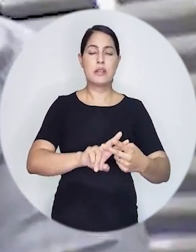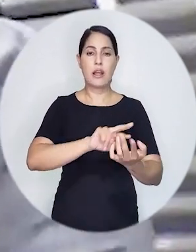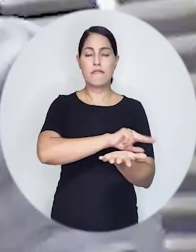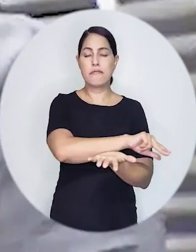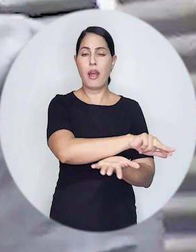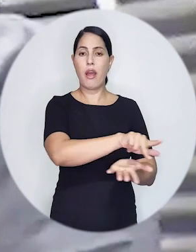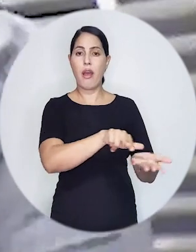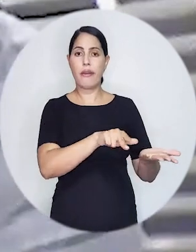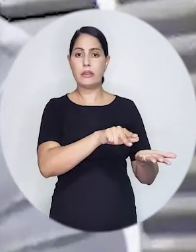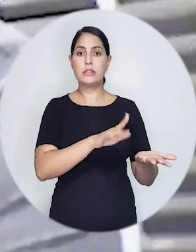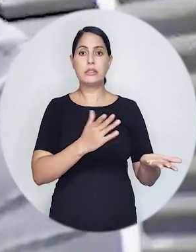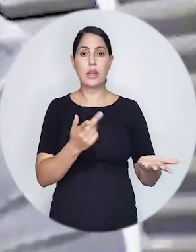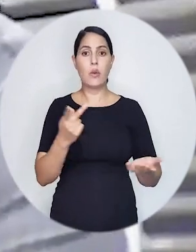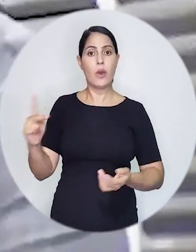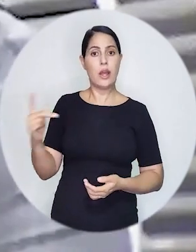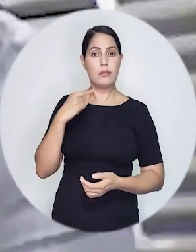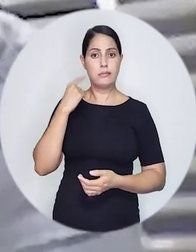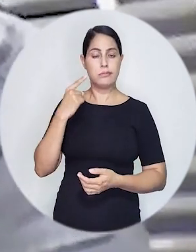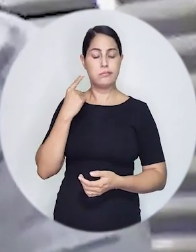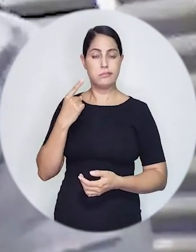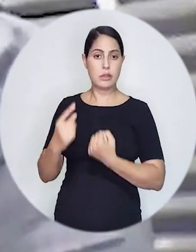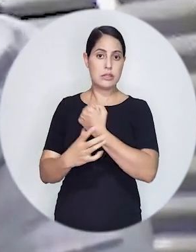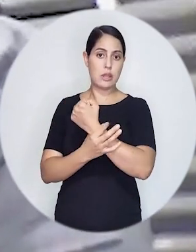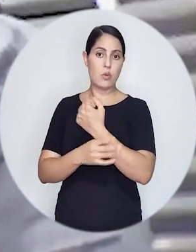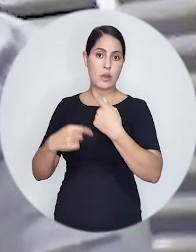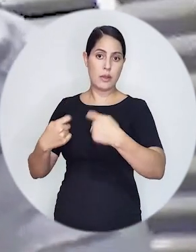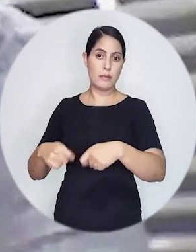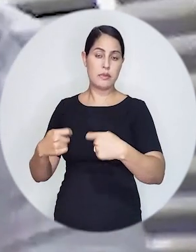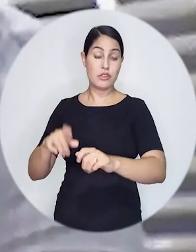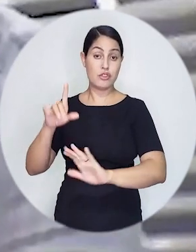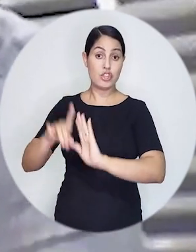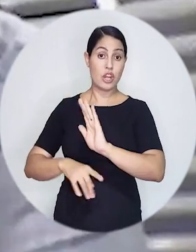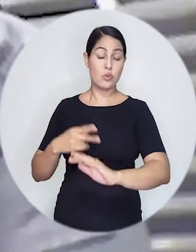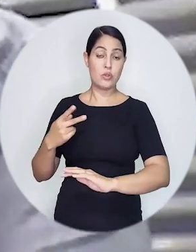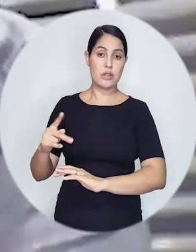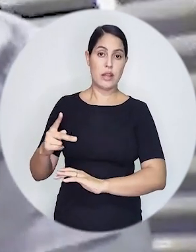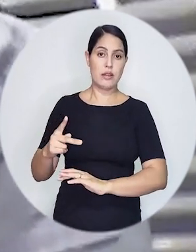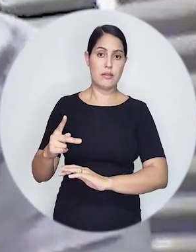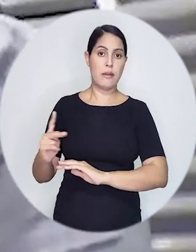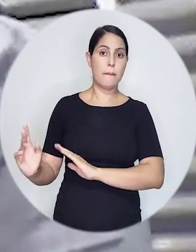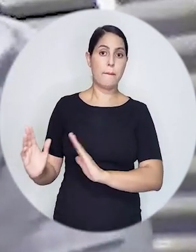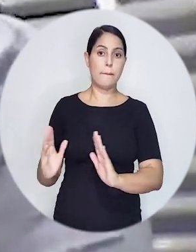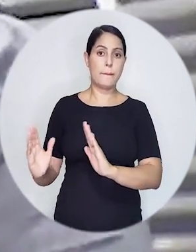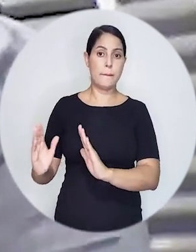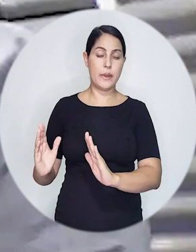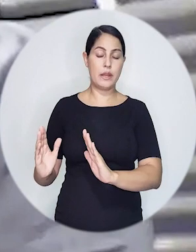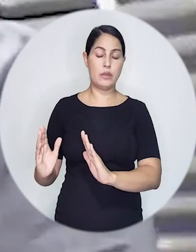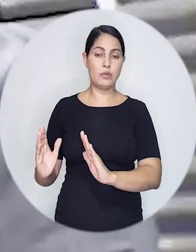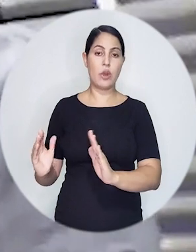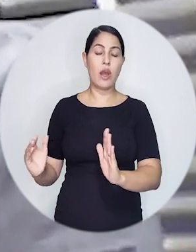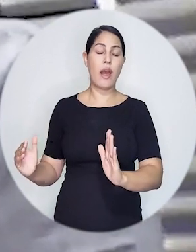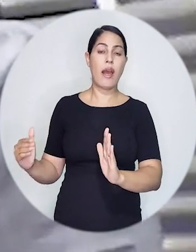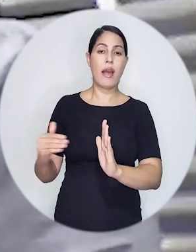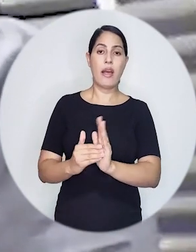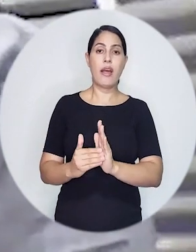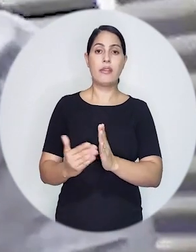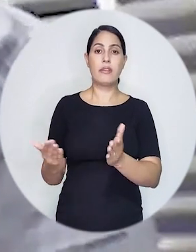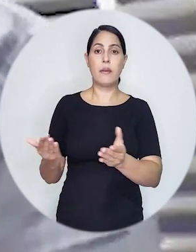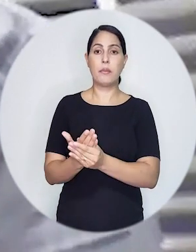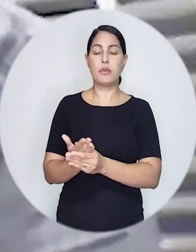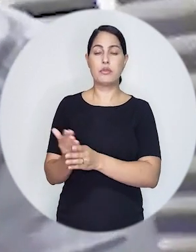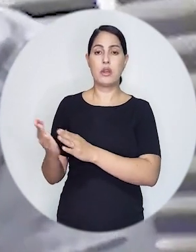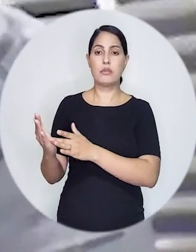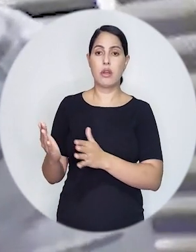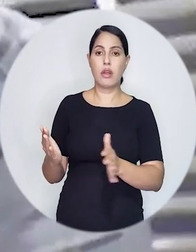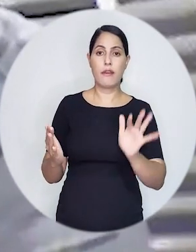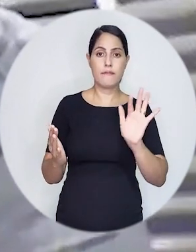advogado, pela lei, e assim é o espírito da lei, ele garantiu um direito, não privilégio, de que quando preso, até